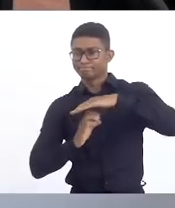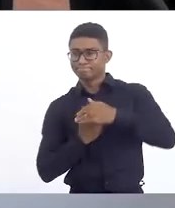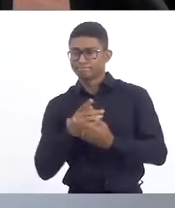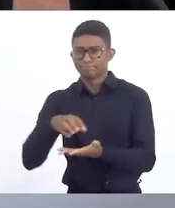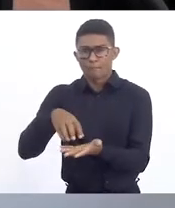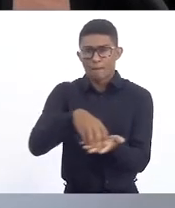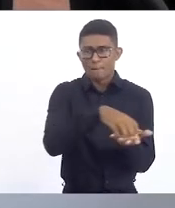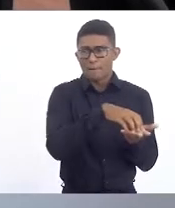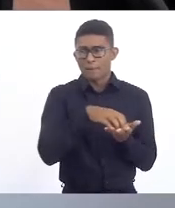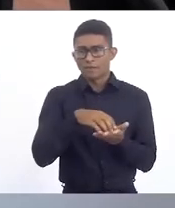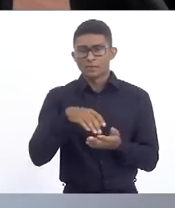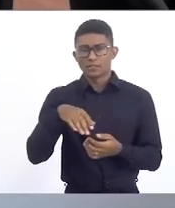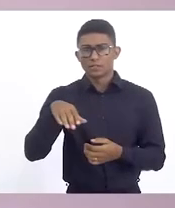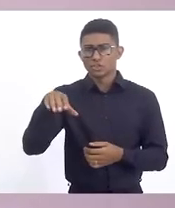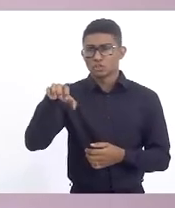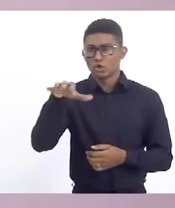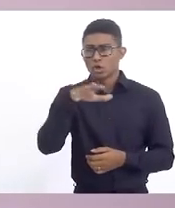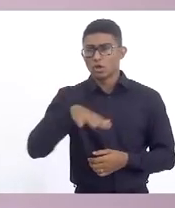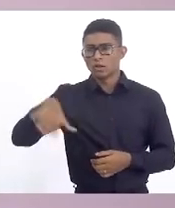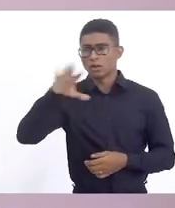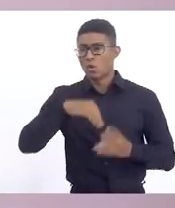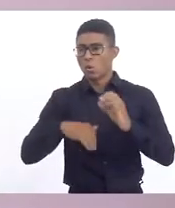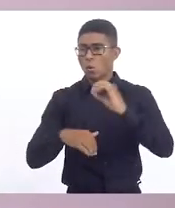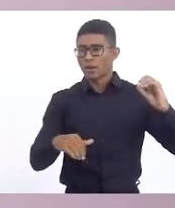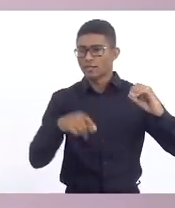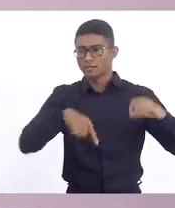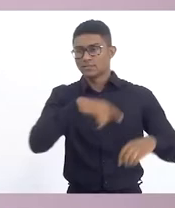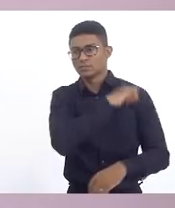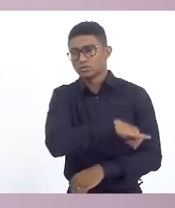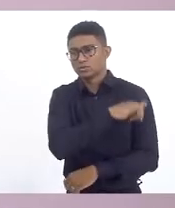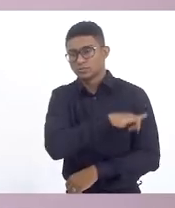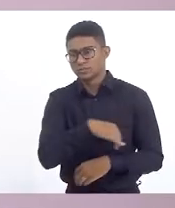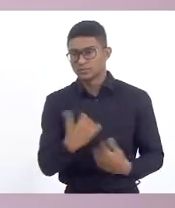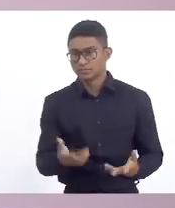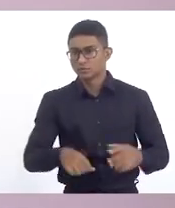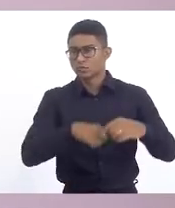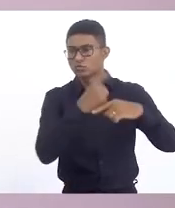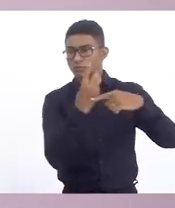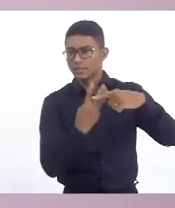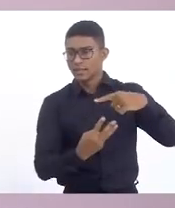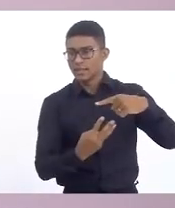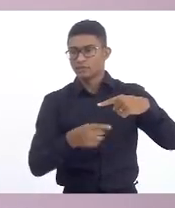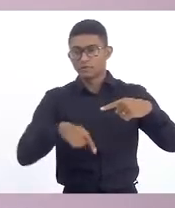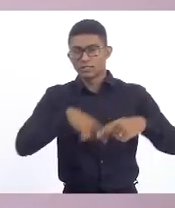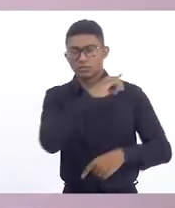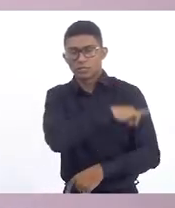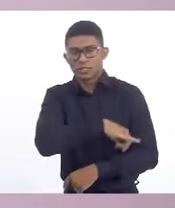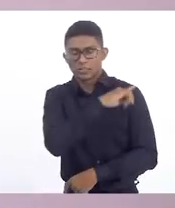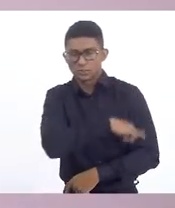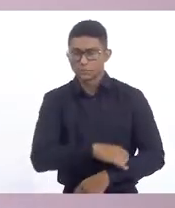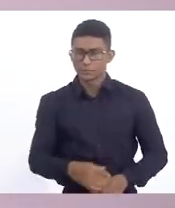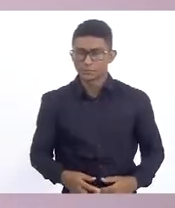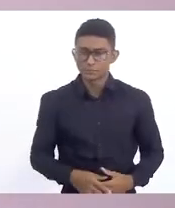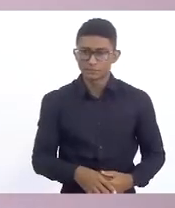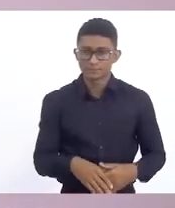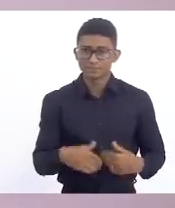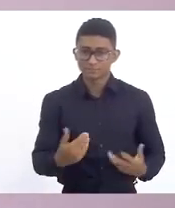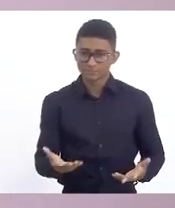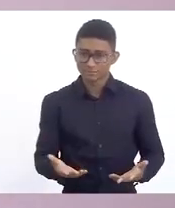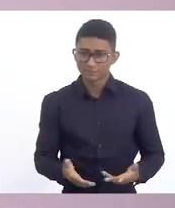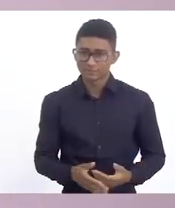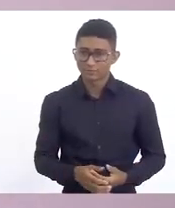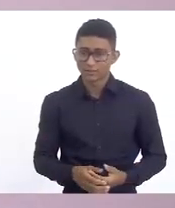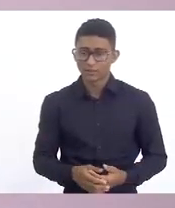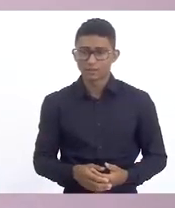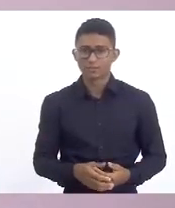Oeste do Rio de Janeiro, que é um terço da cidade de Janeiro. É um terço, deputado Rodec, um terço que tem, por exemplo, a